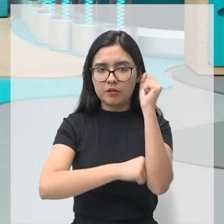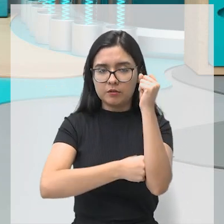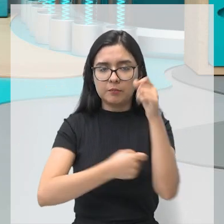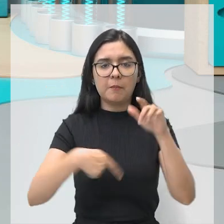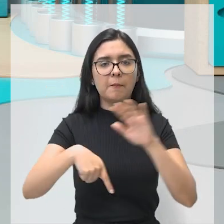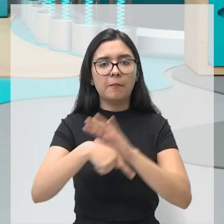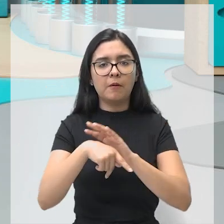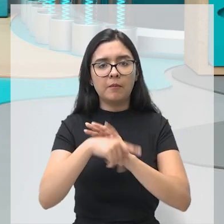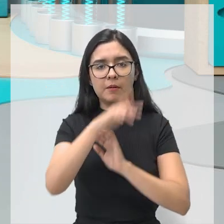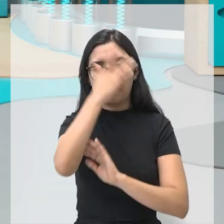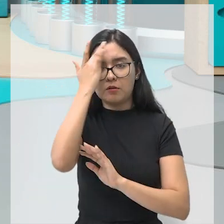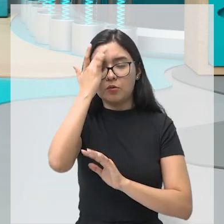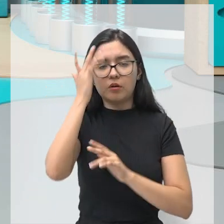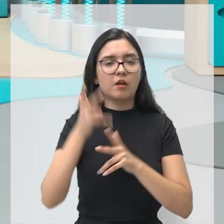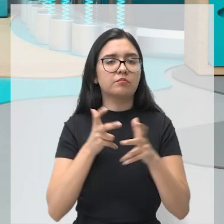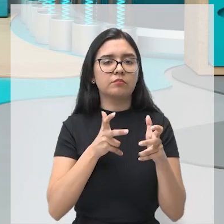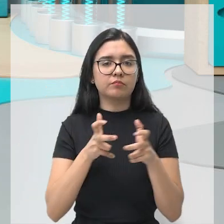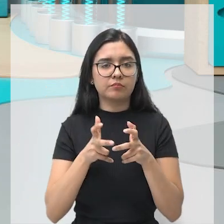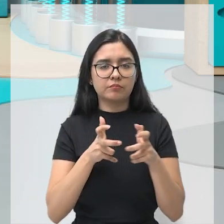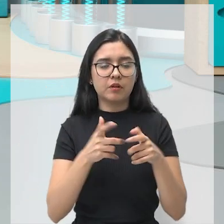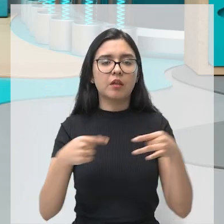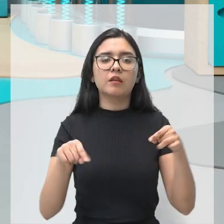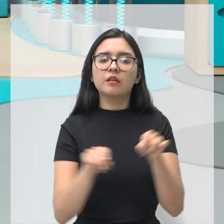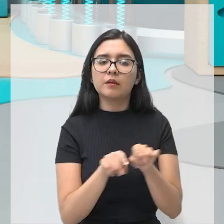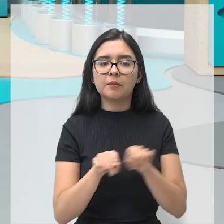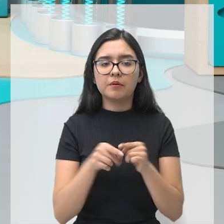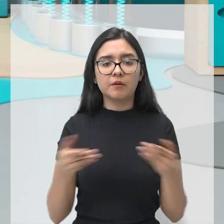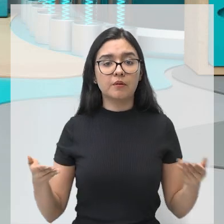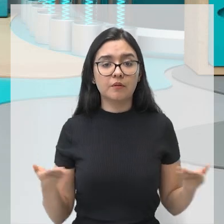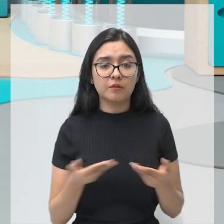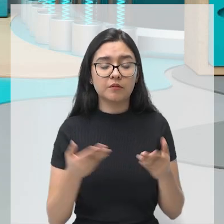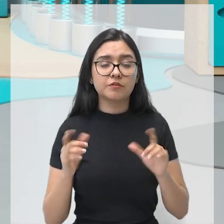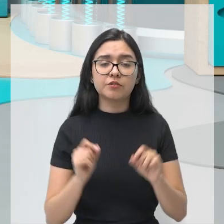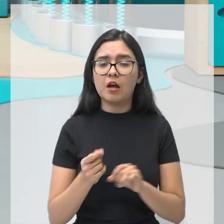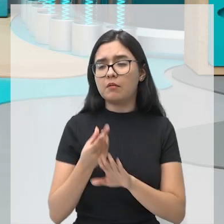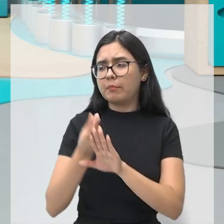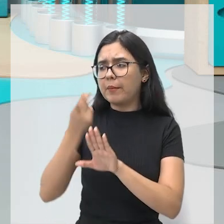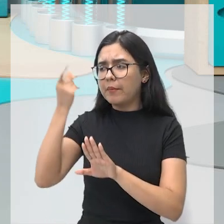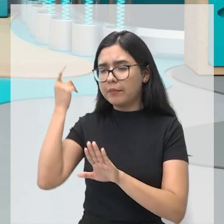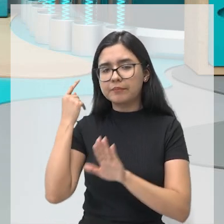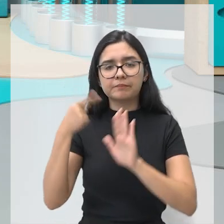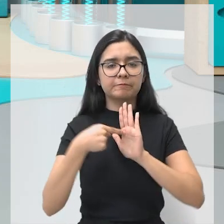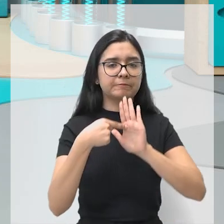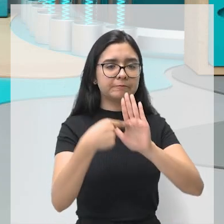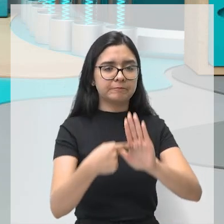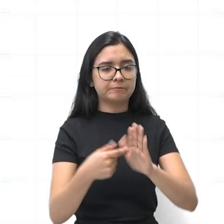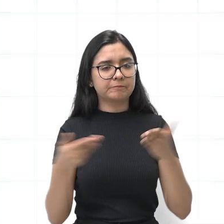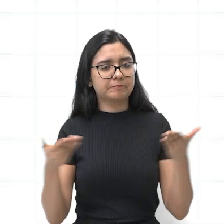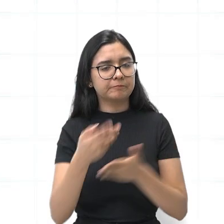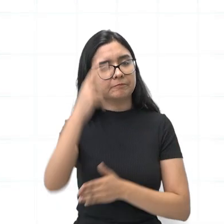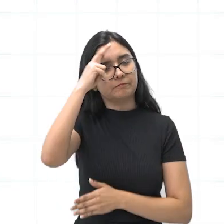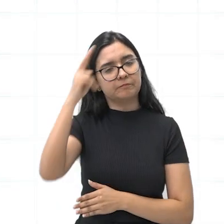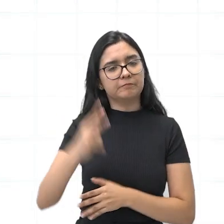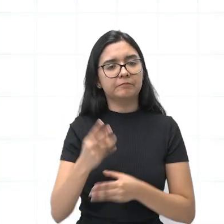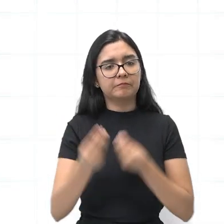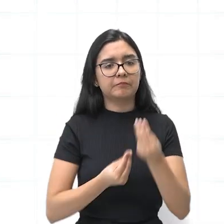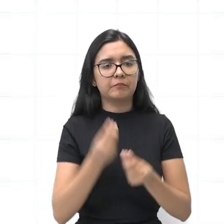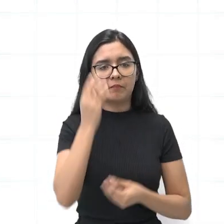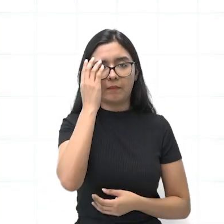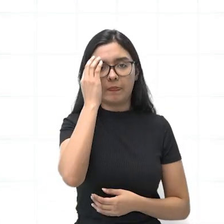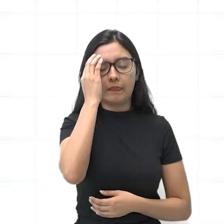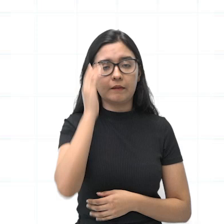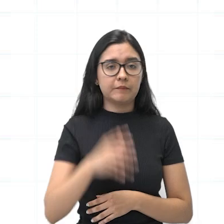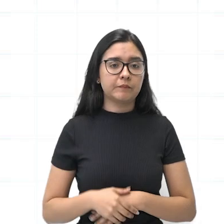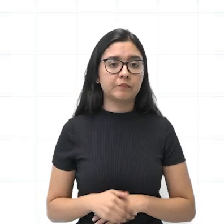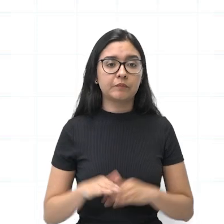dos jogadores. Embora também esteja no auge hoje, ele já é um pouquinho antigo, como a cartela mostra para a gente um pouco dessa história.